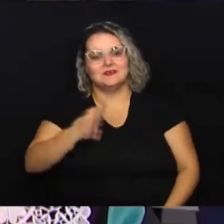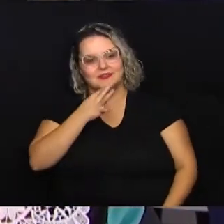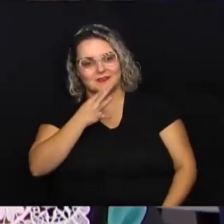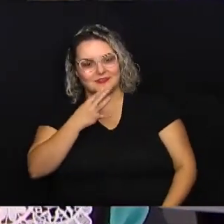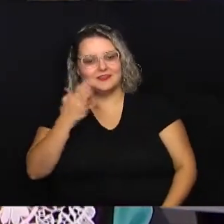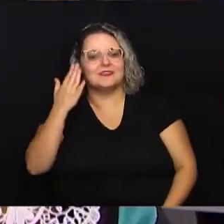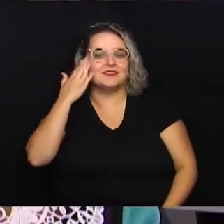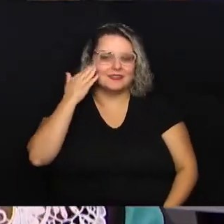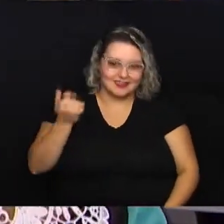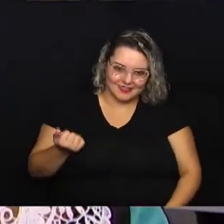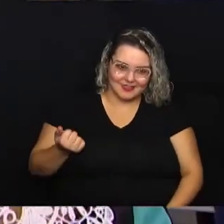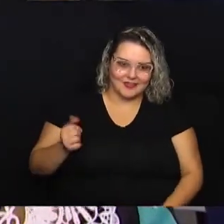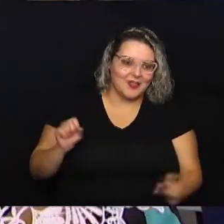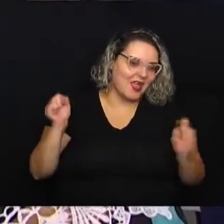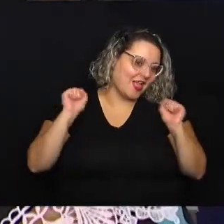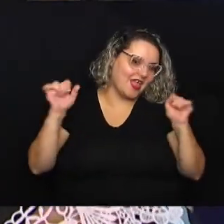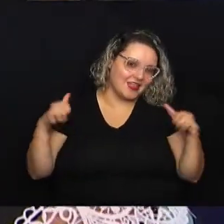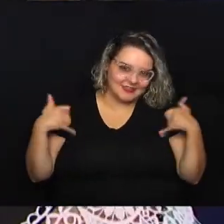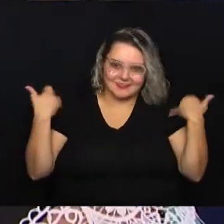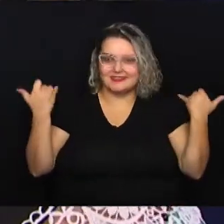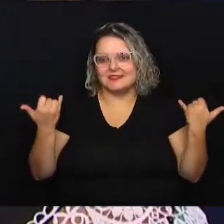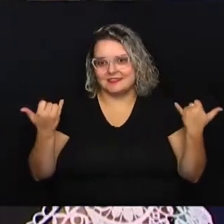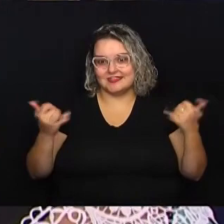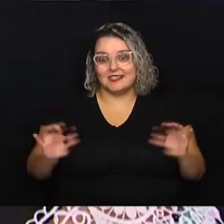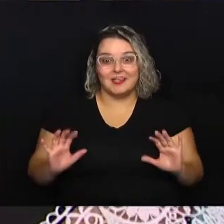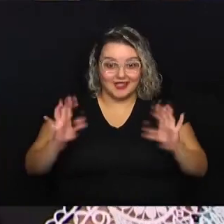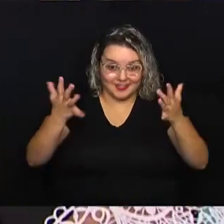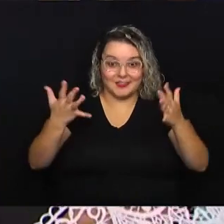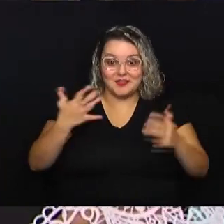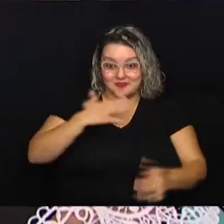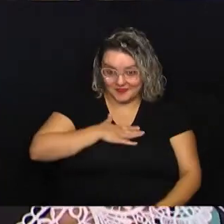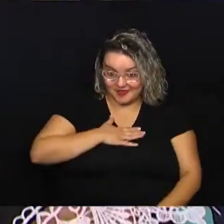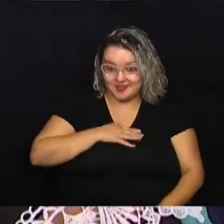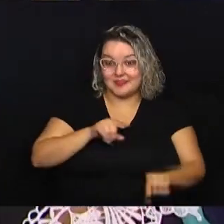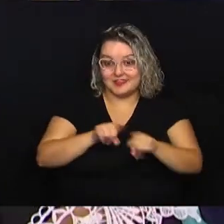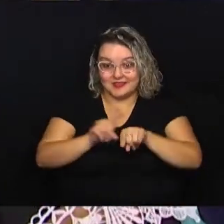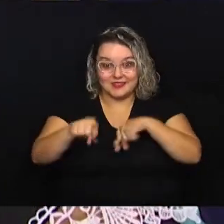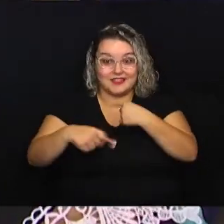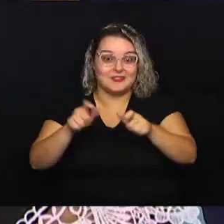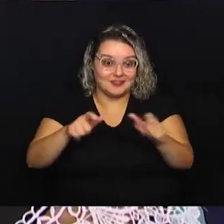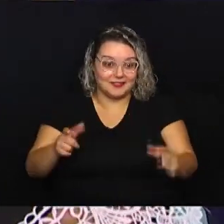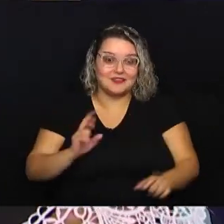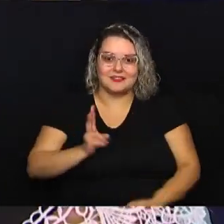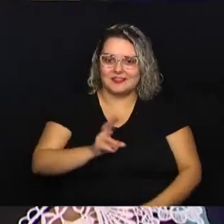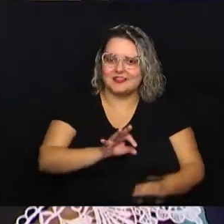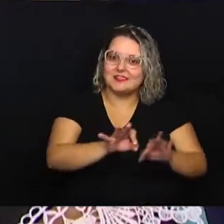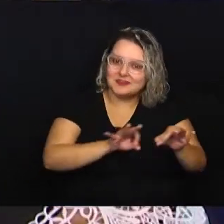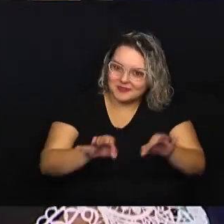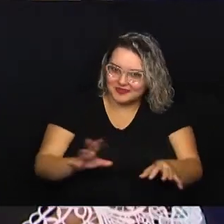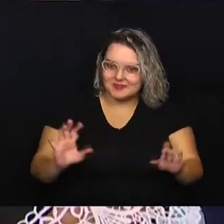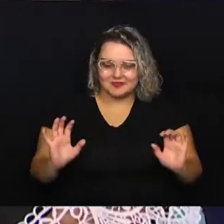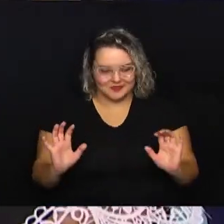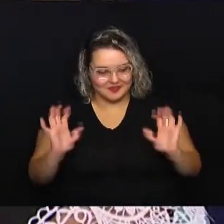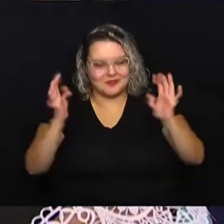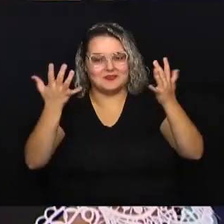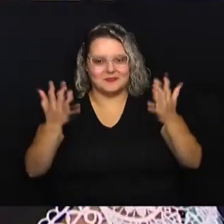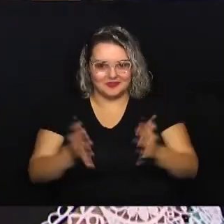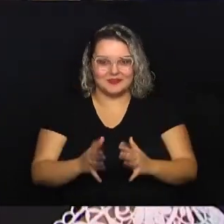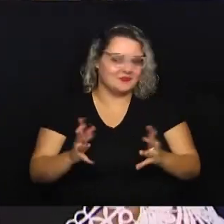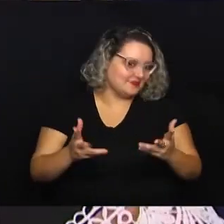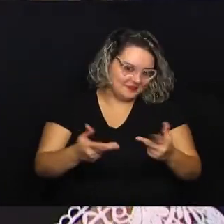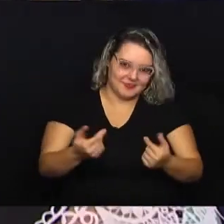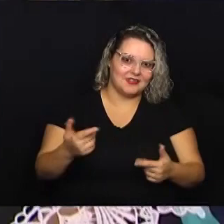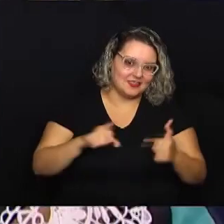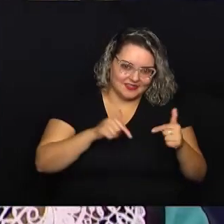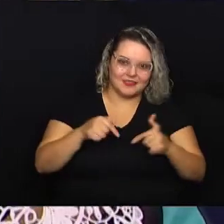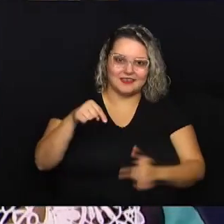gosto muito de aniversário e gosto de comemorar os aniversários, tanto meu quanto dos outros. Eu sempre organizo festas para todos que